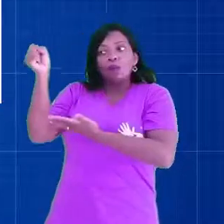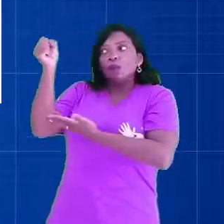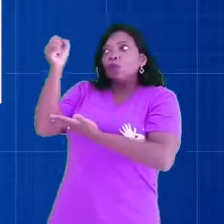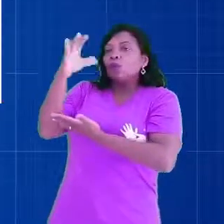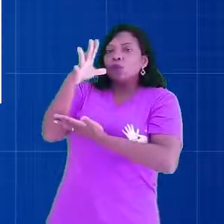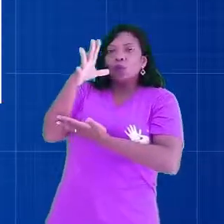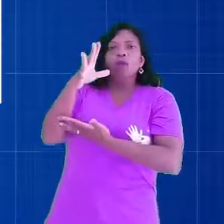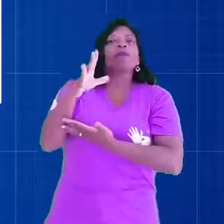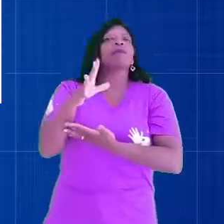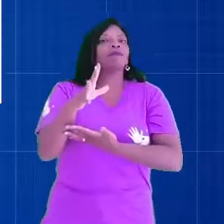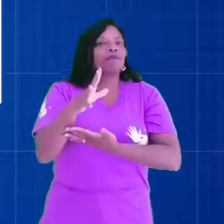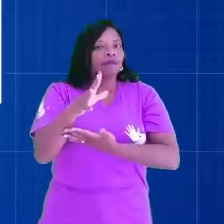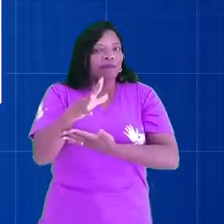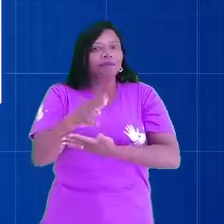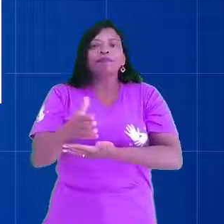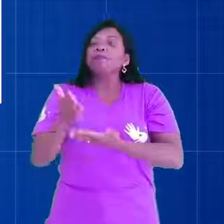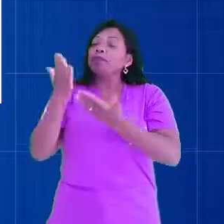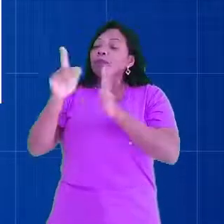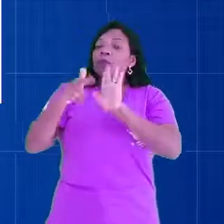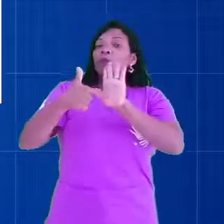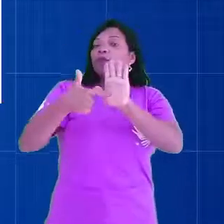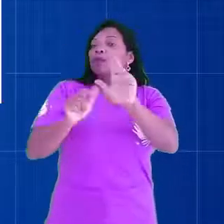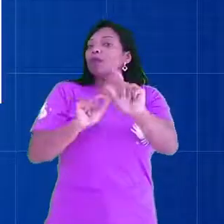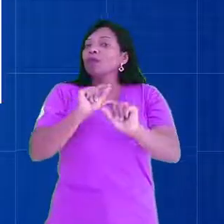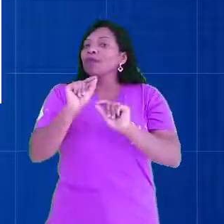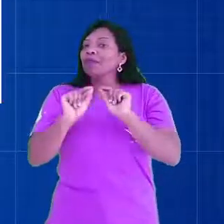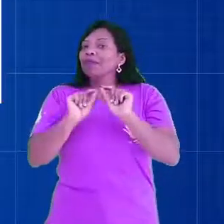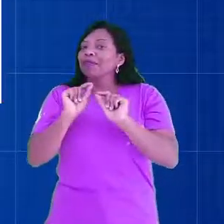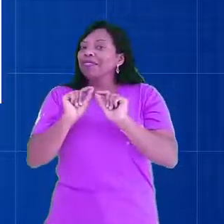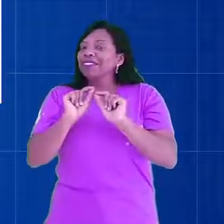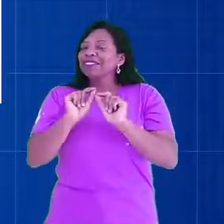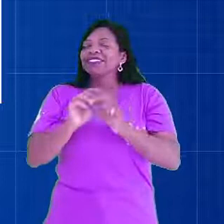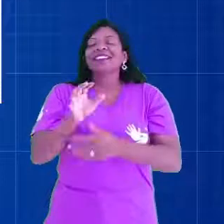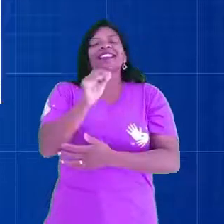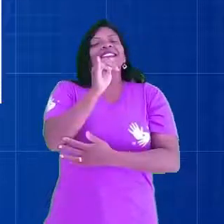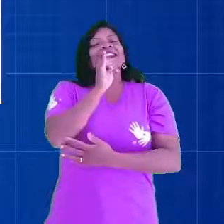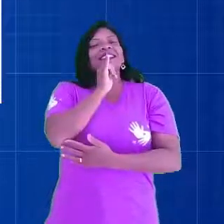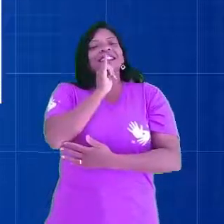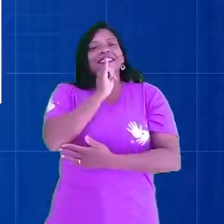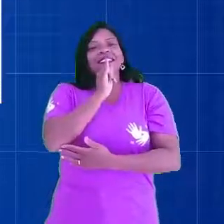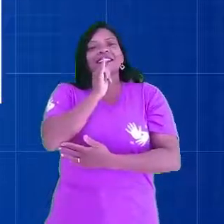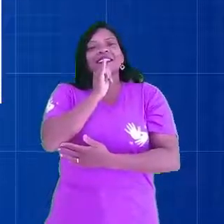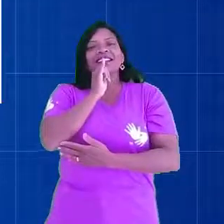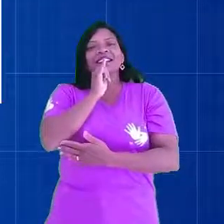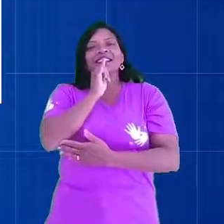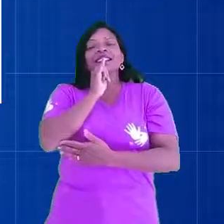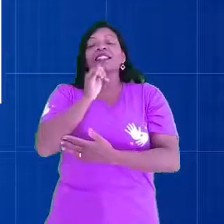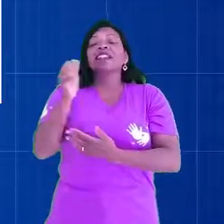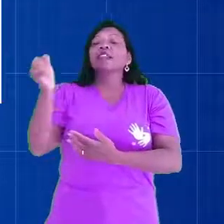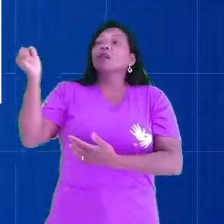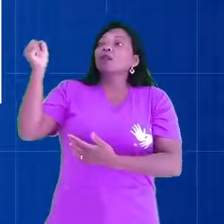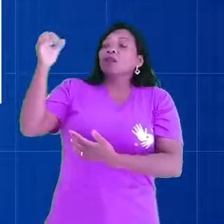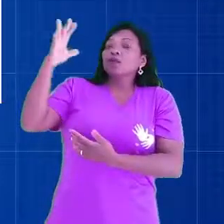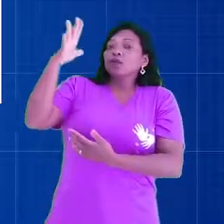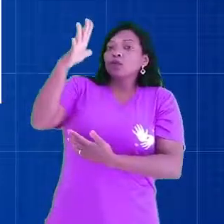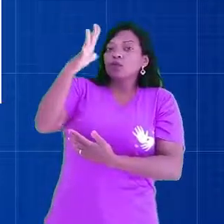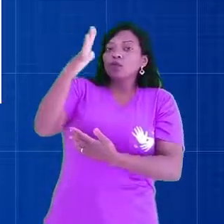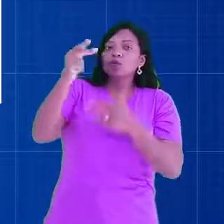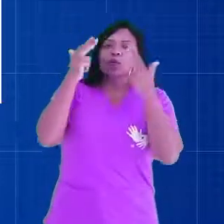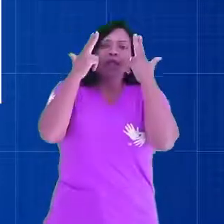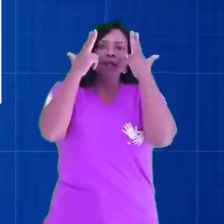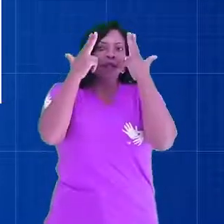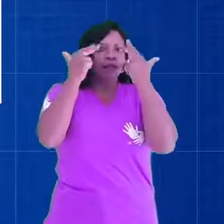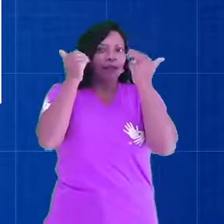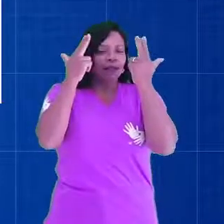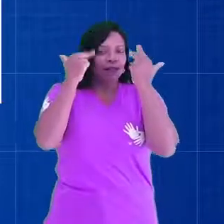Então, nessa imagem, nós vamos observar o seguinte, que é um exemplo de fonte natural de